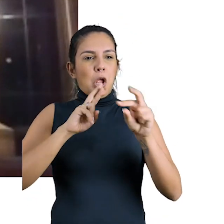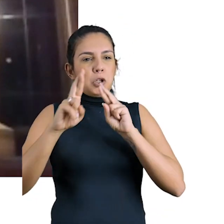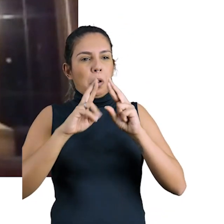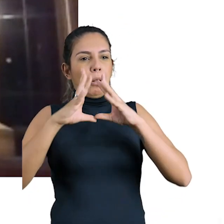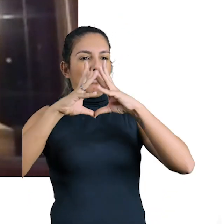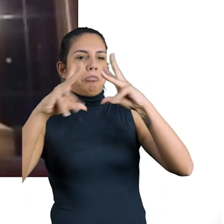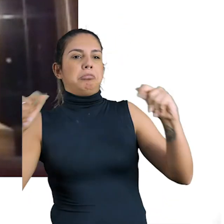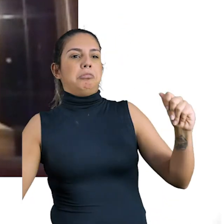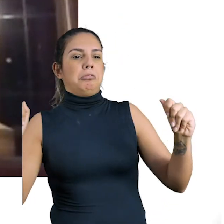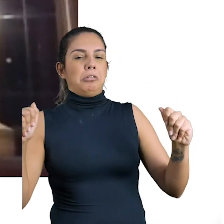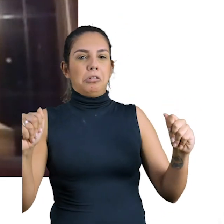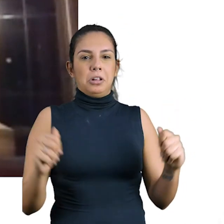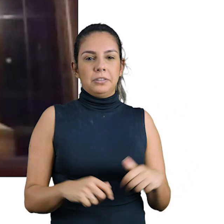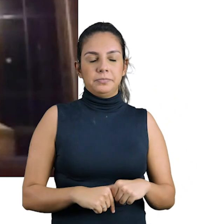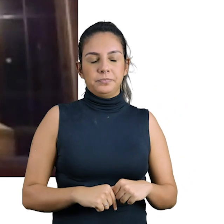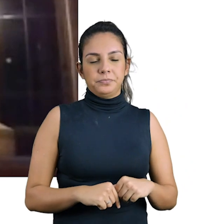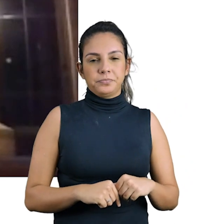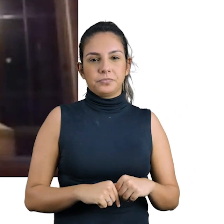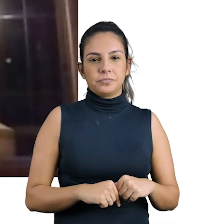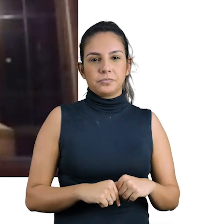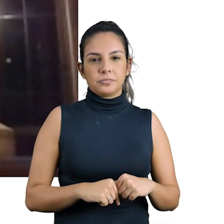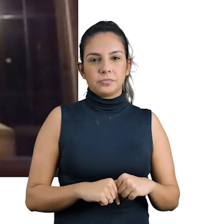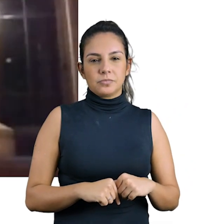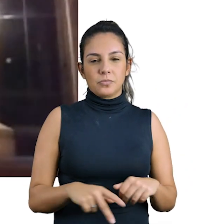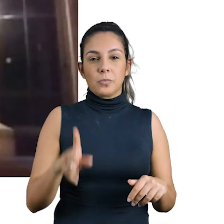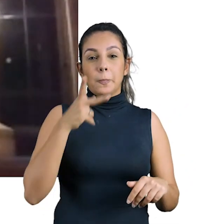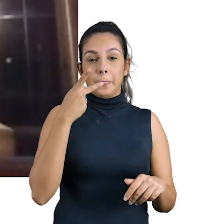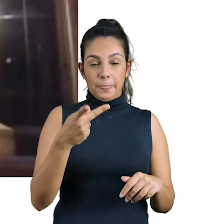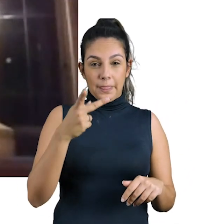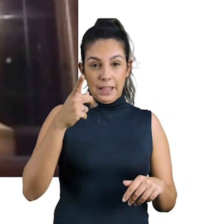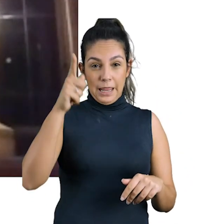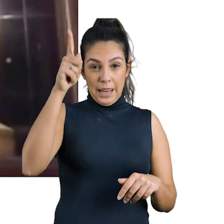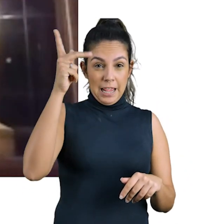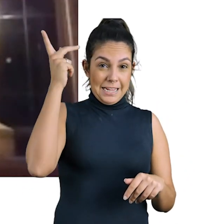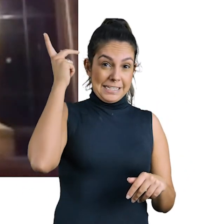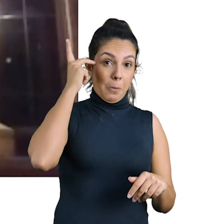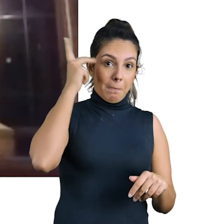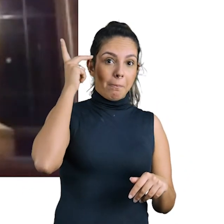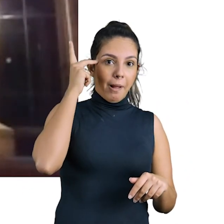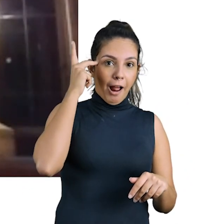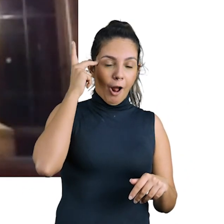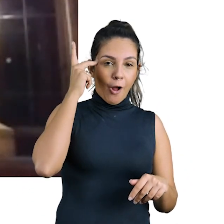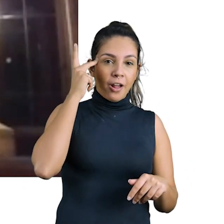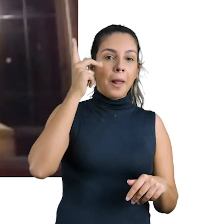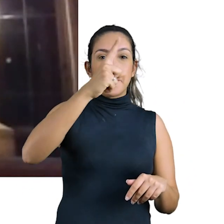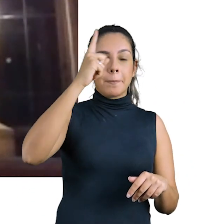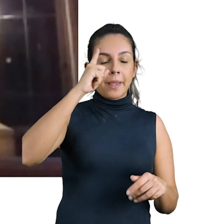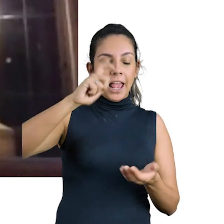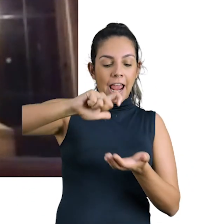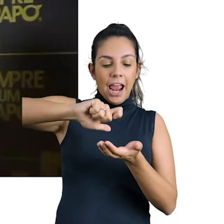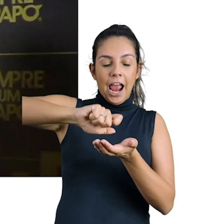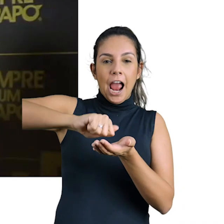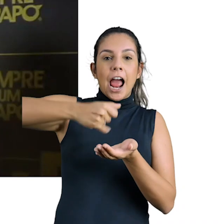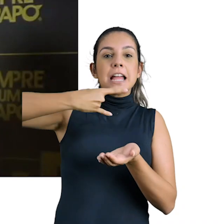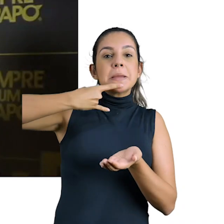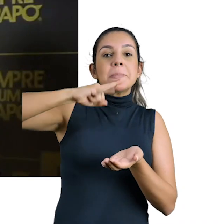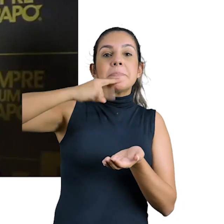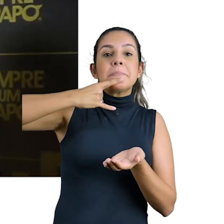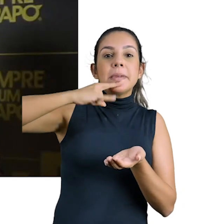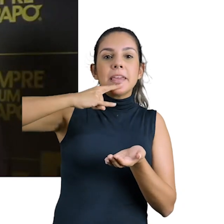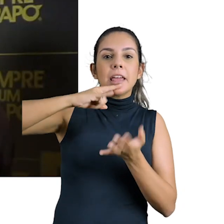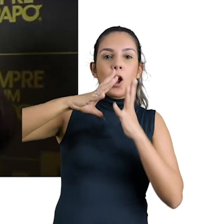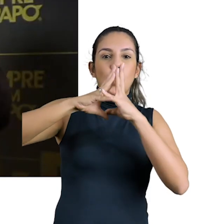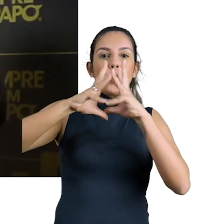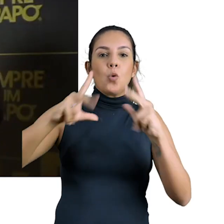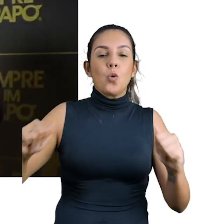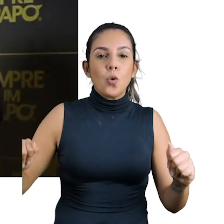São Paulo, havia firme convicção que a caipirinha curava. Então acabou o limão, acabou a